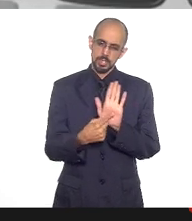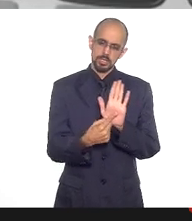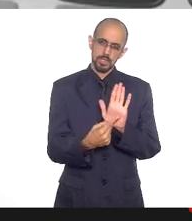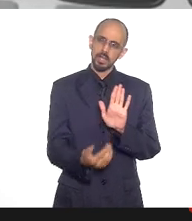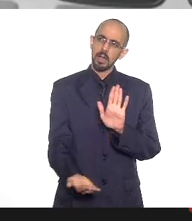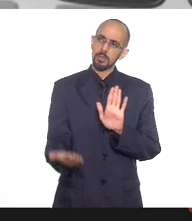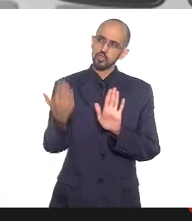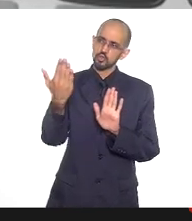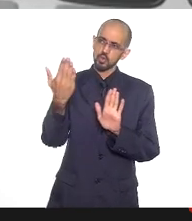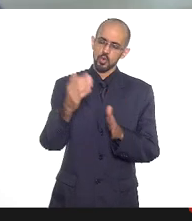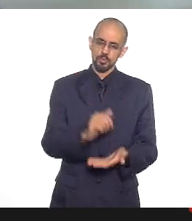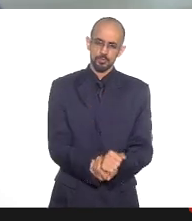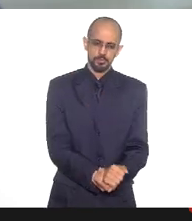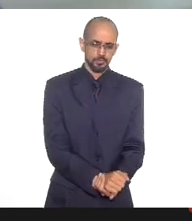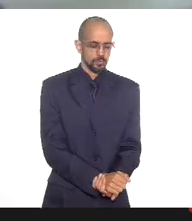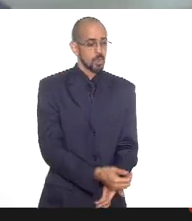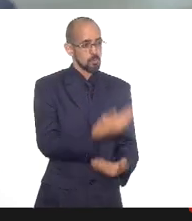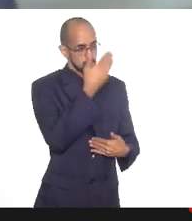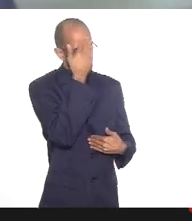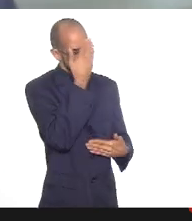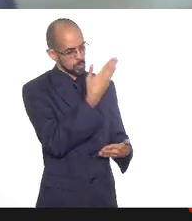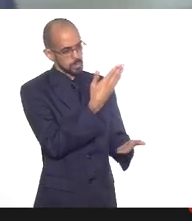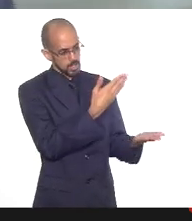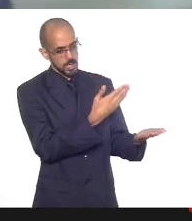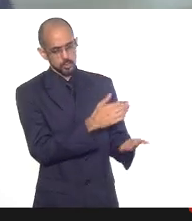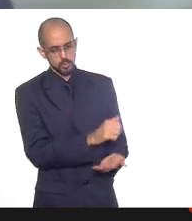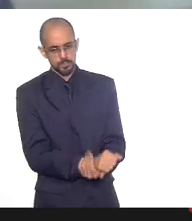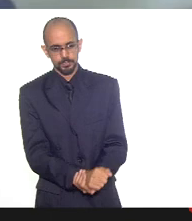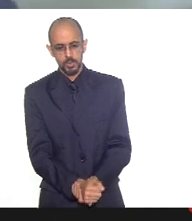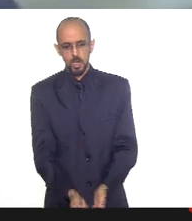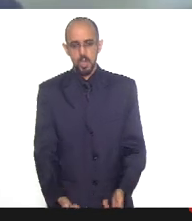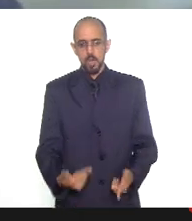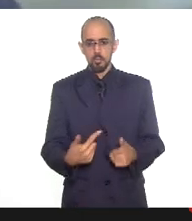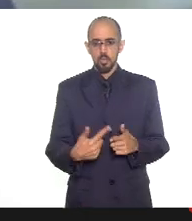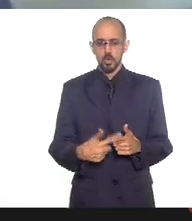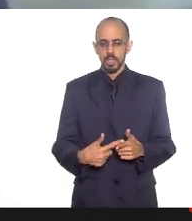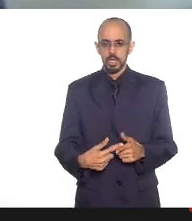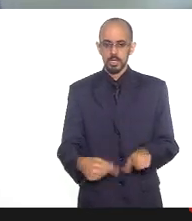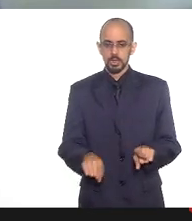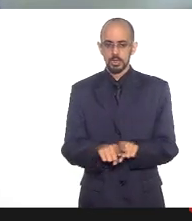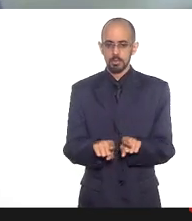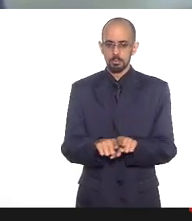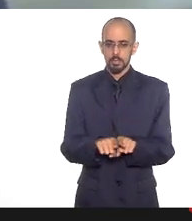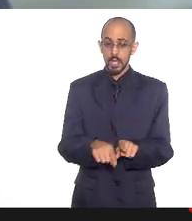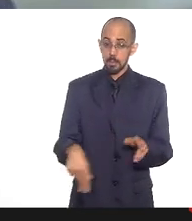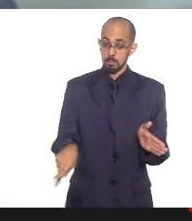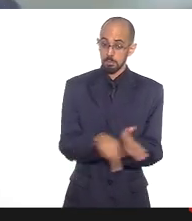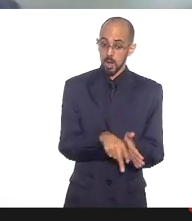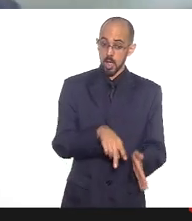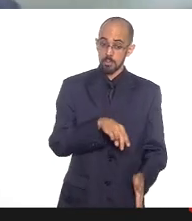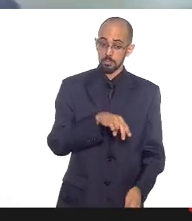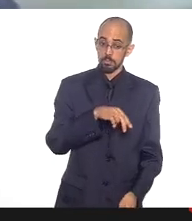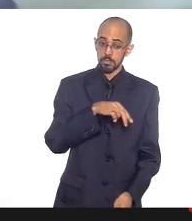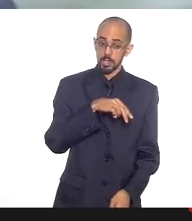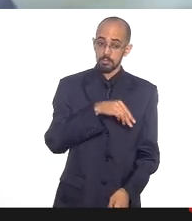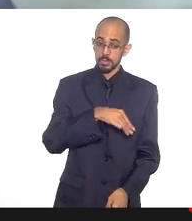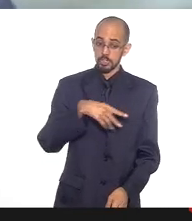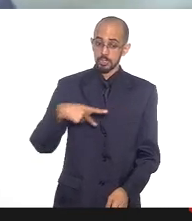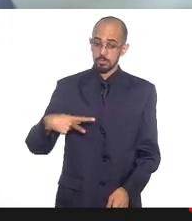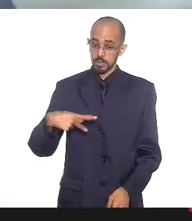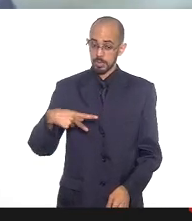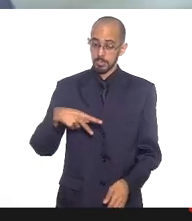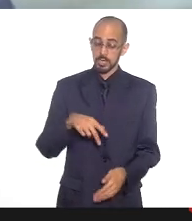senhor. Obrigado, essa comissão. Porque também a própria ANP, na